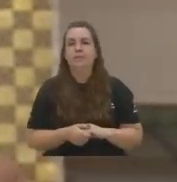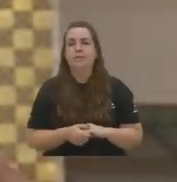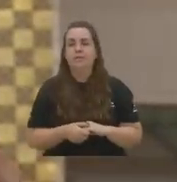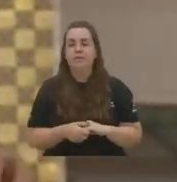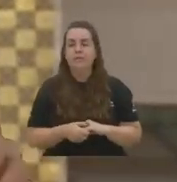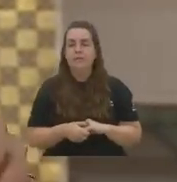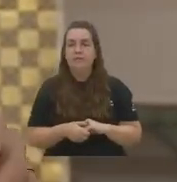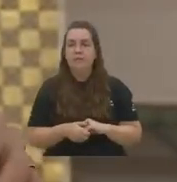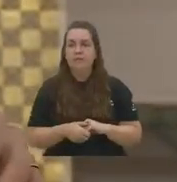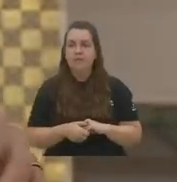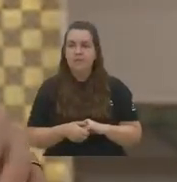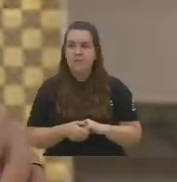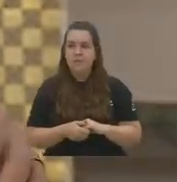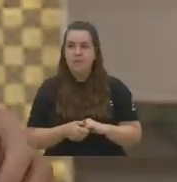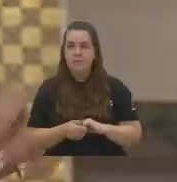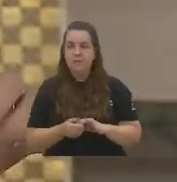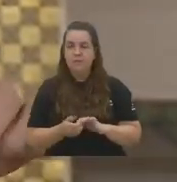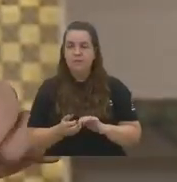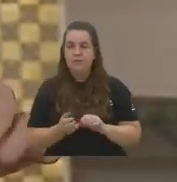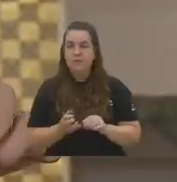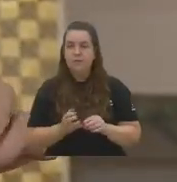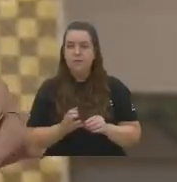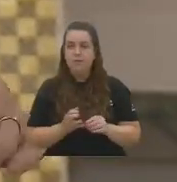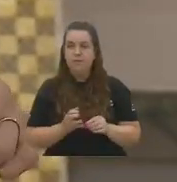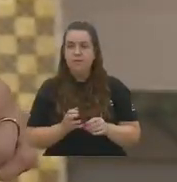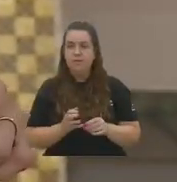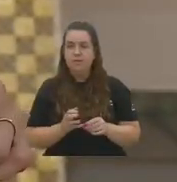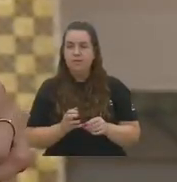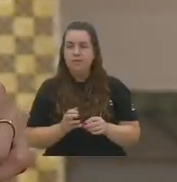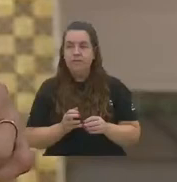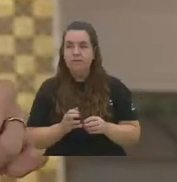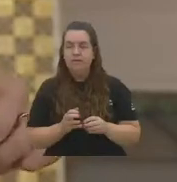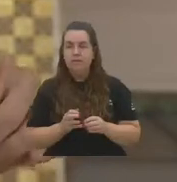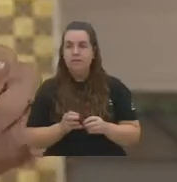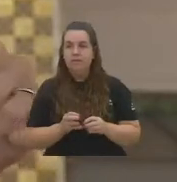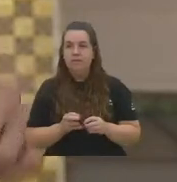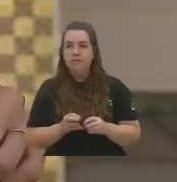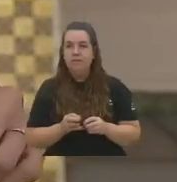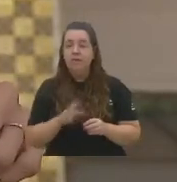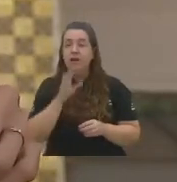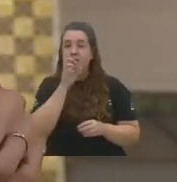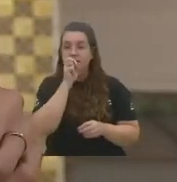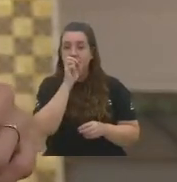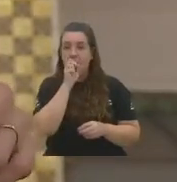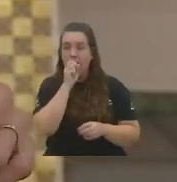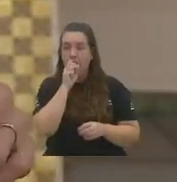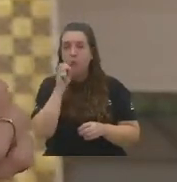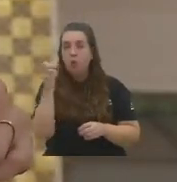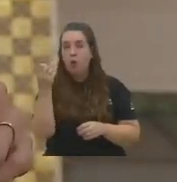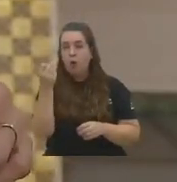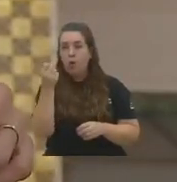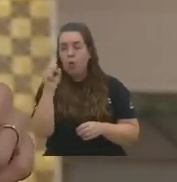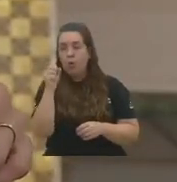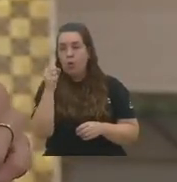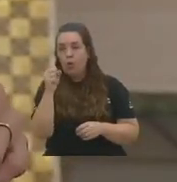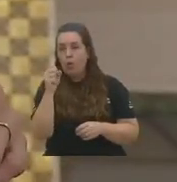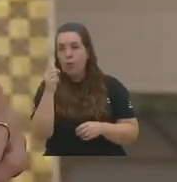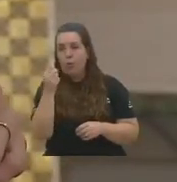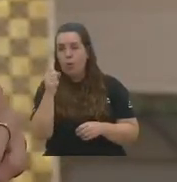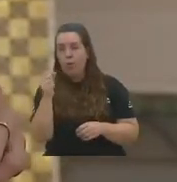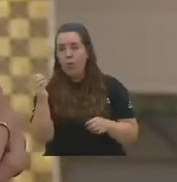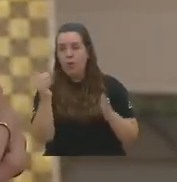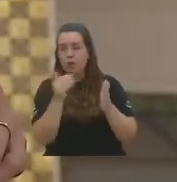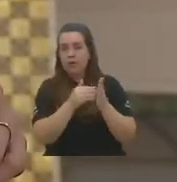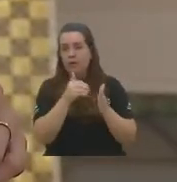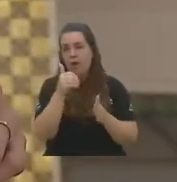das 8:30 às 10:45 e da 1:30 às 17 horas. Nos sábados, às 8, 11:30,